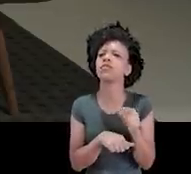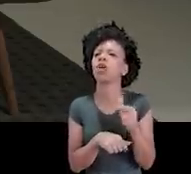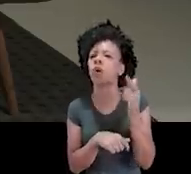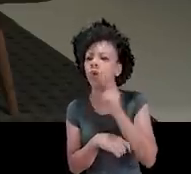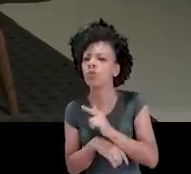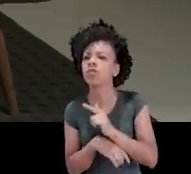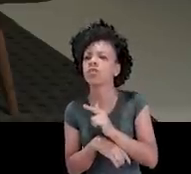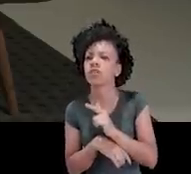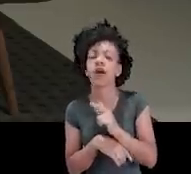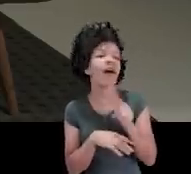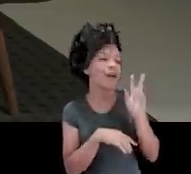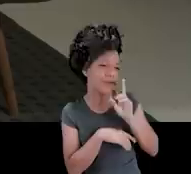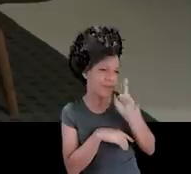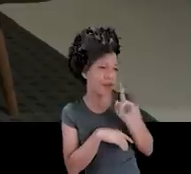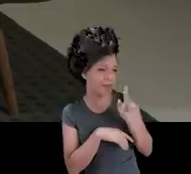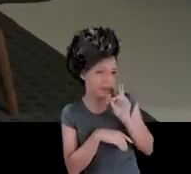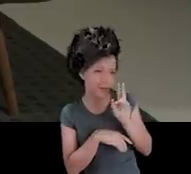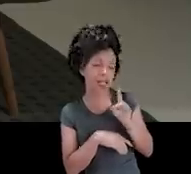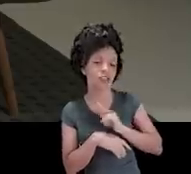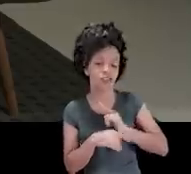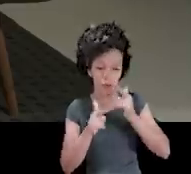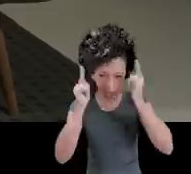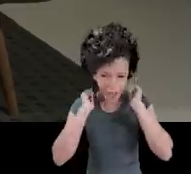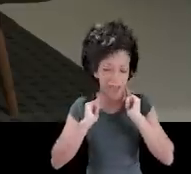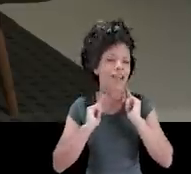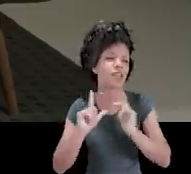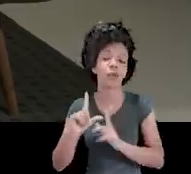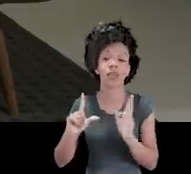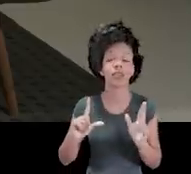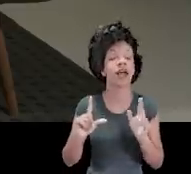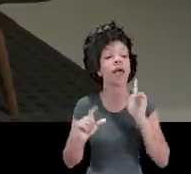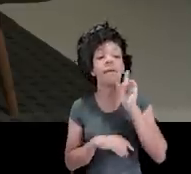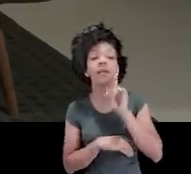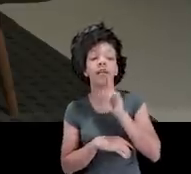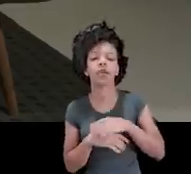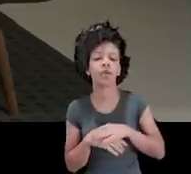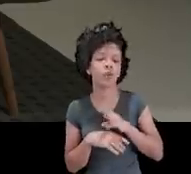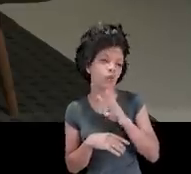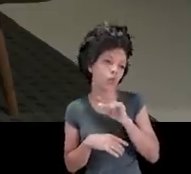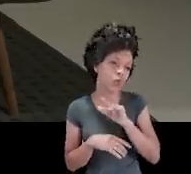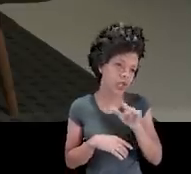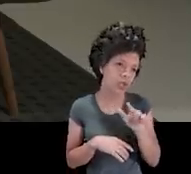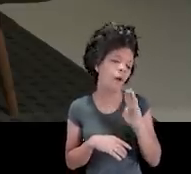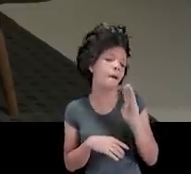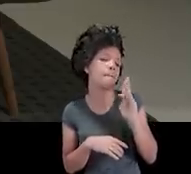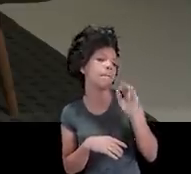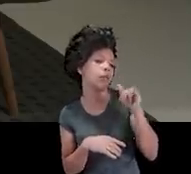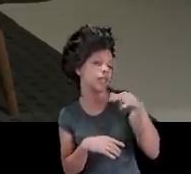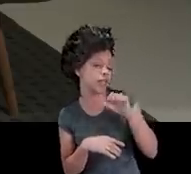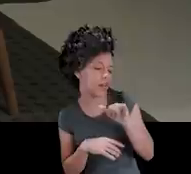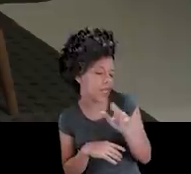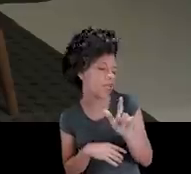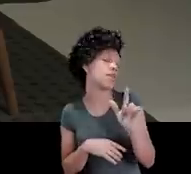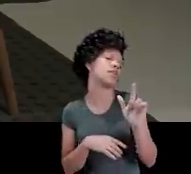achar. Ah, cara, eu lembro. Você lembra dele? Sim, tinha um careca de uma série americana. Will Briner, aquele ator maravilhoso que